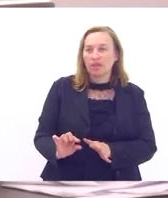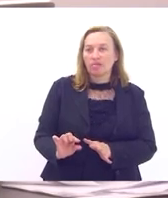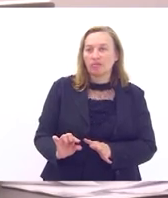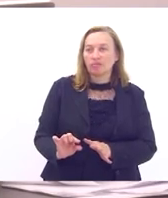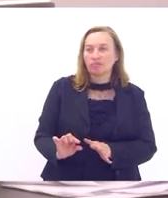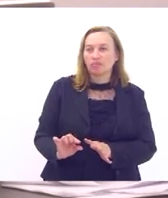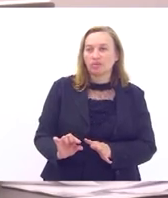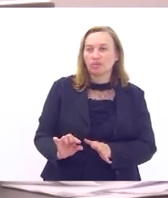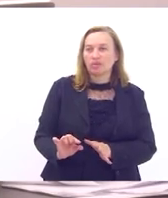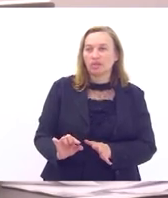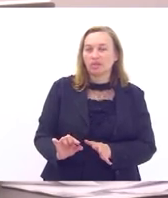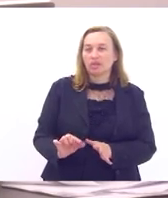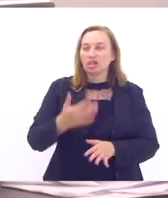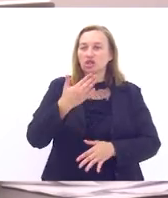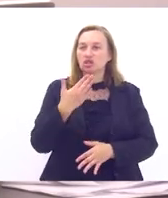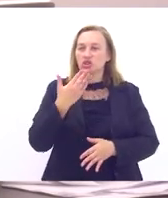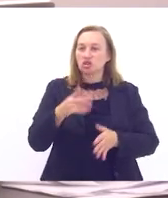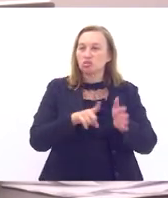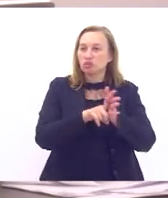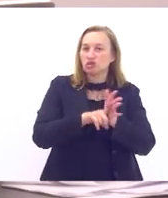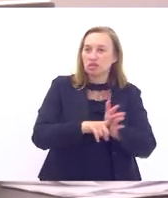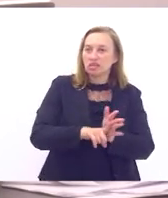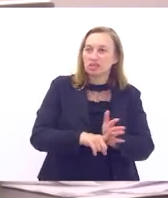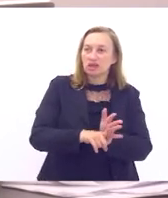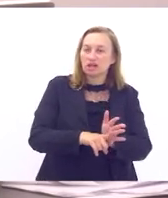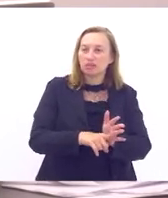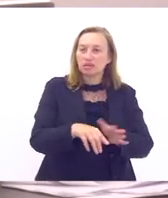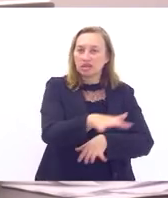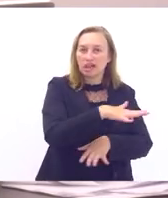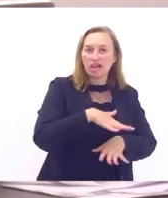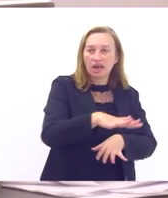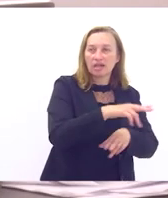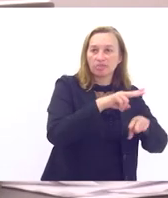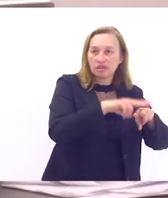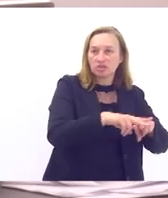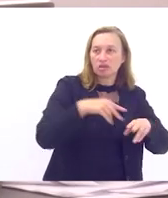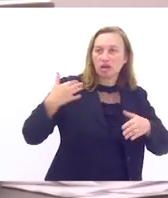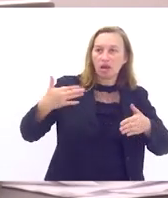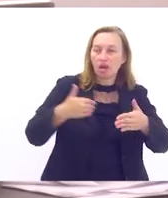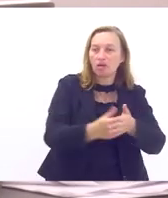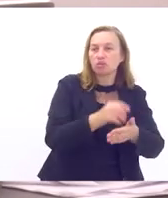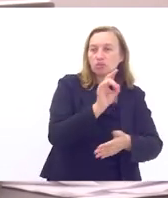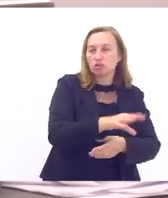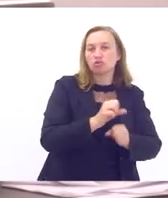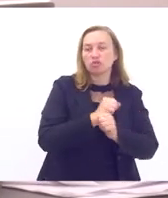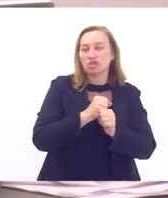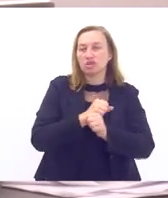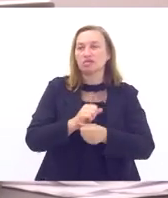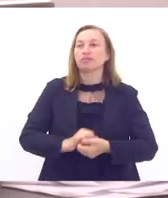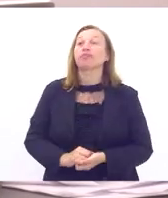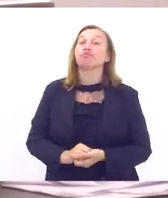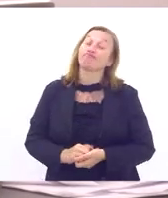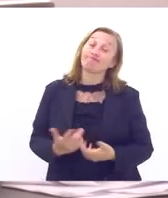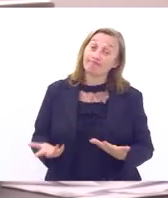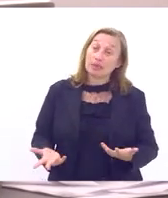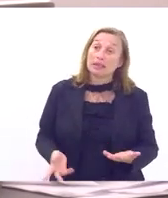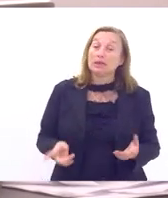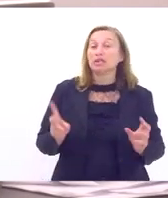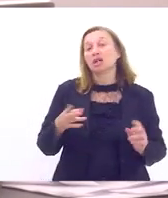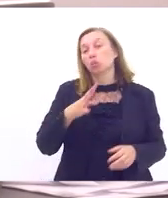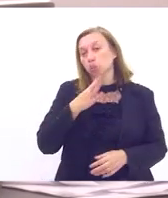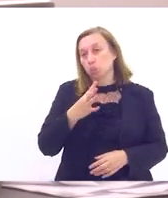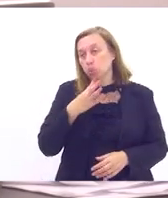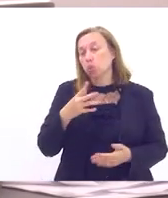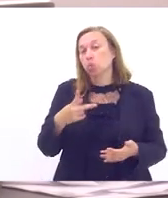a realização desse tipo de diagnóstico especializado no âmbito do sistema prisional ao longo dos últimos anos. Essa é uma situação que é conhecida,